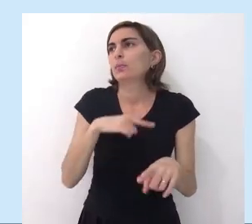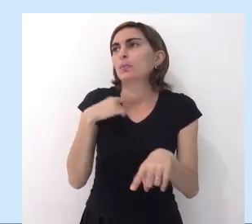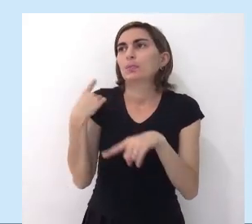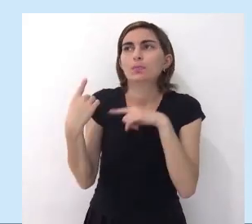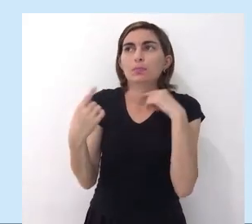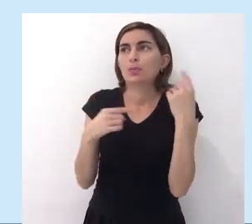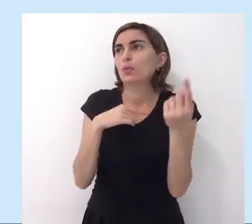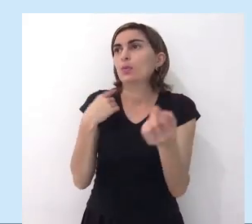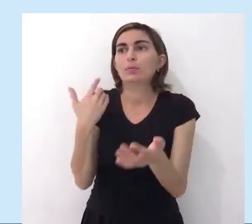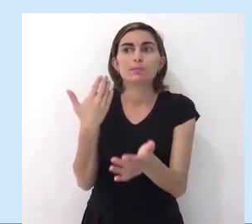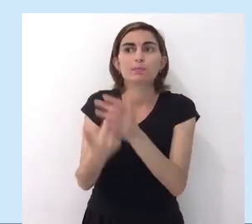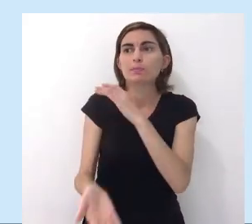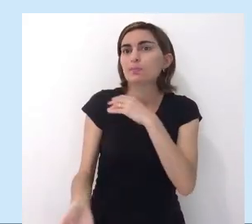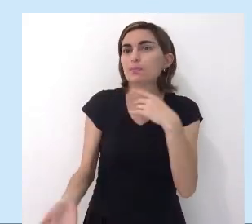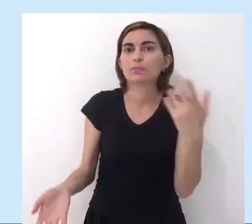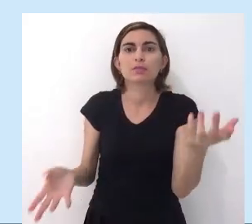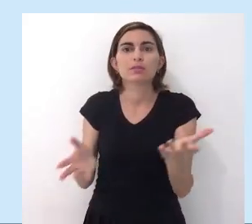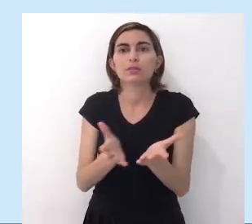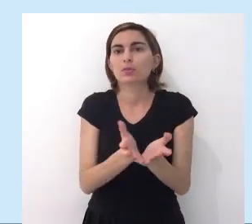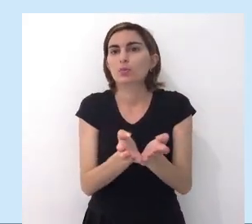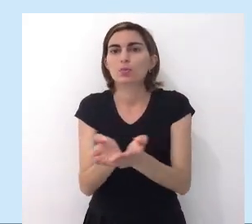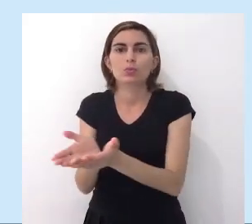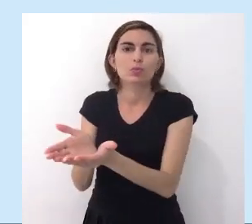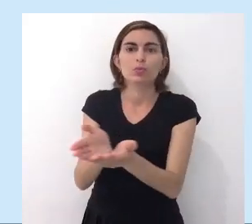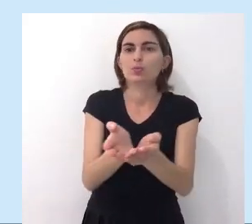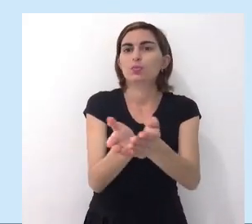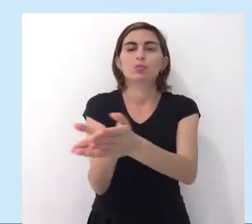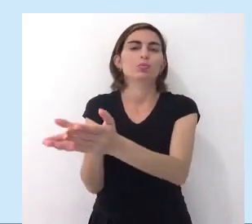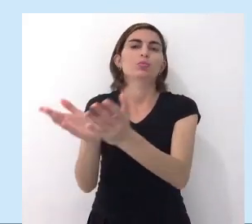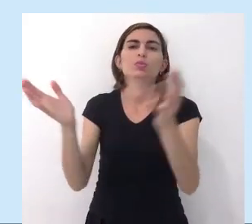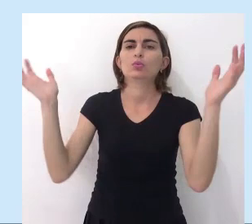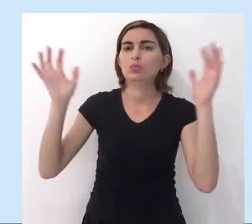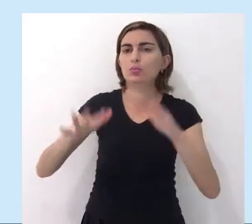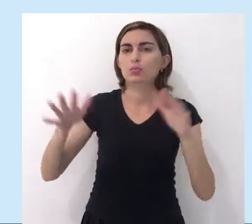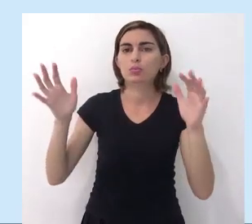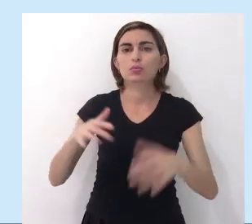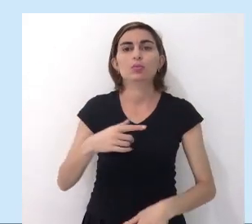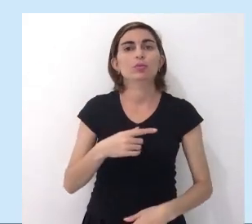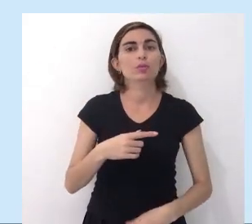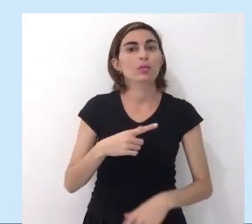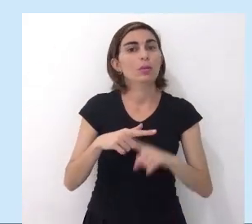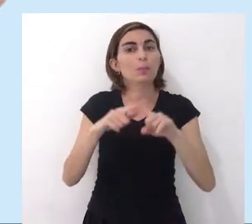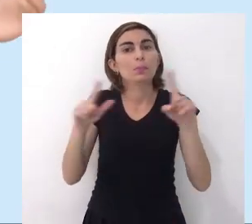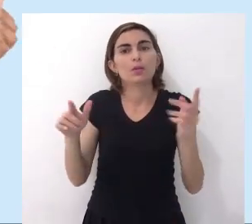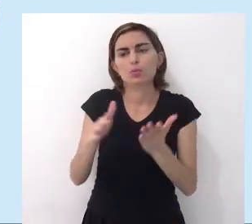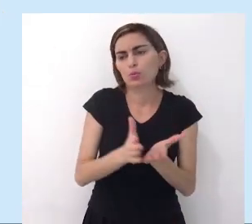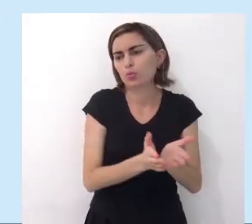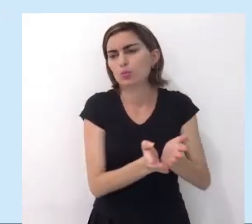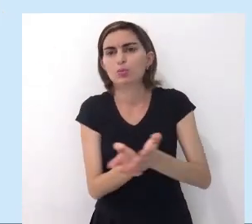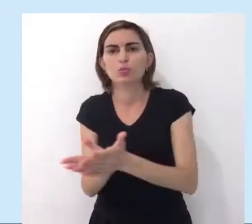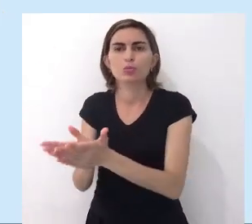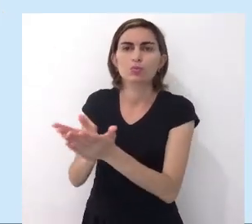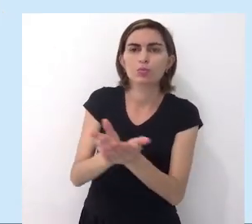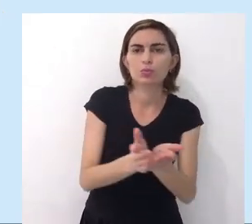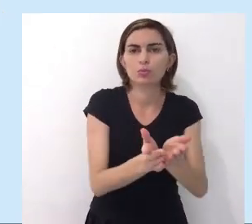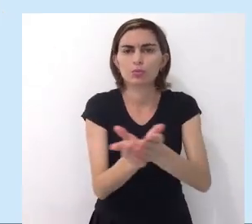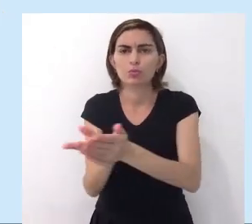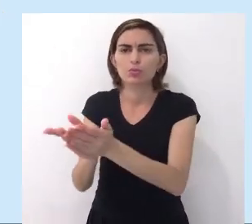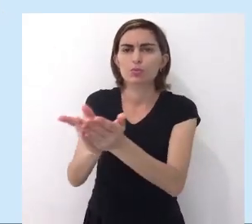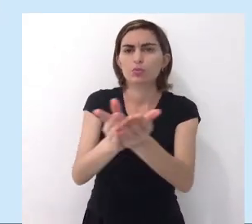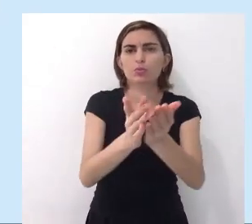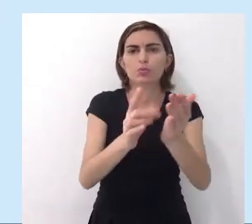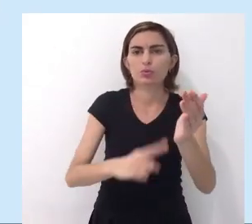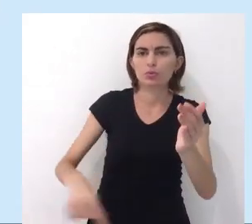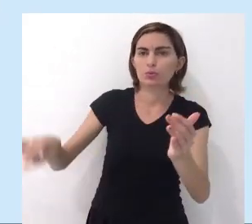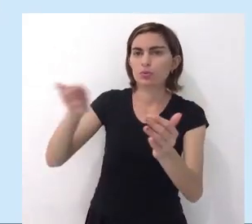morrer, aquele medo de ser pegado por uma grande tempestade, ser pego por uma grande tempestade. Mas por meio dessas correntes marinhas, dessa corrente marinha circular,